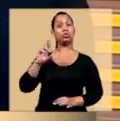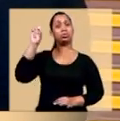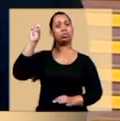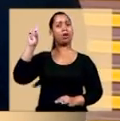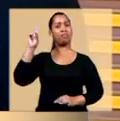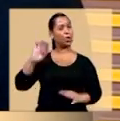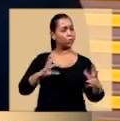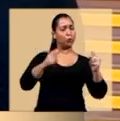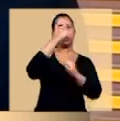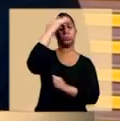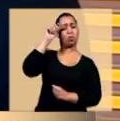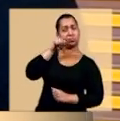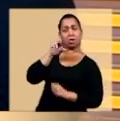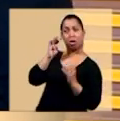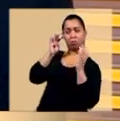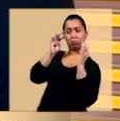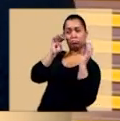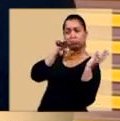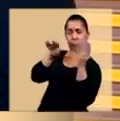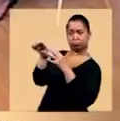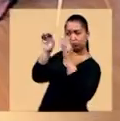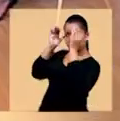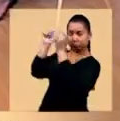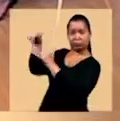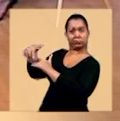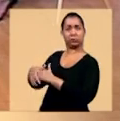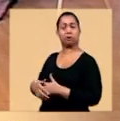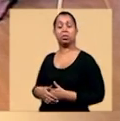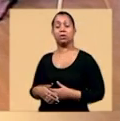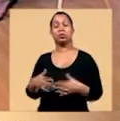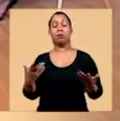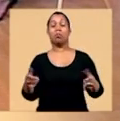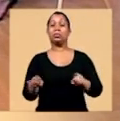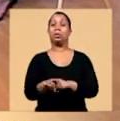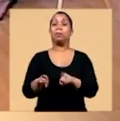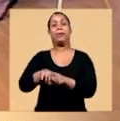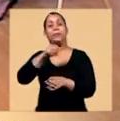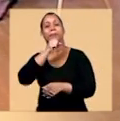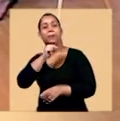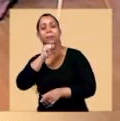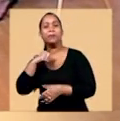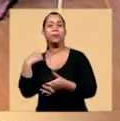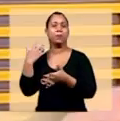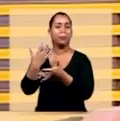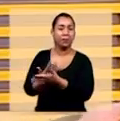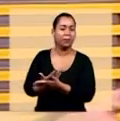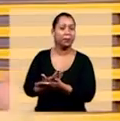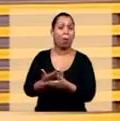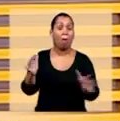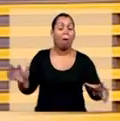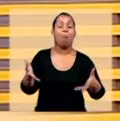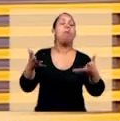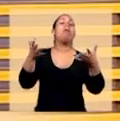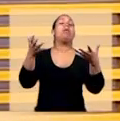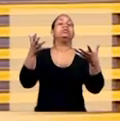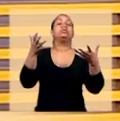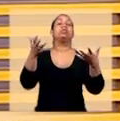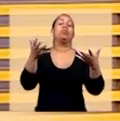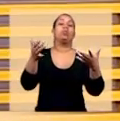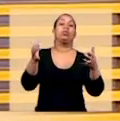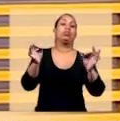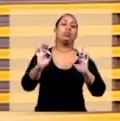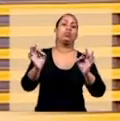perfil de liderança, então você vai ser o líder de todo mundo aqui. Às vezes não são critérios de antiguidade ou de promoção que devem